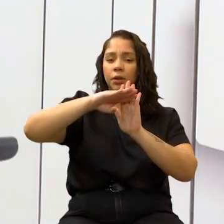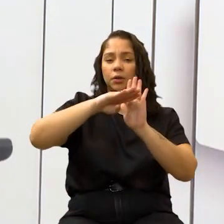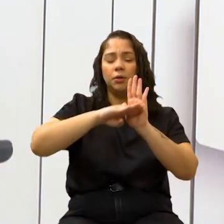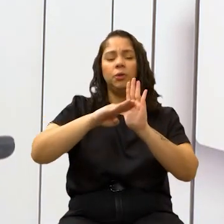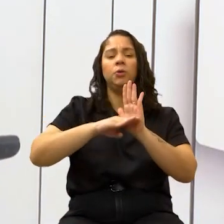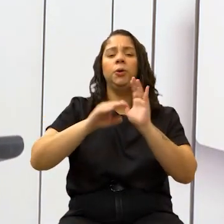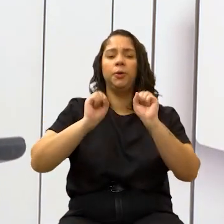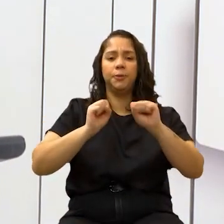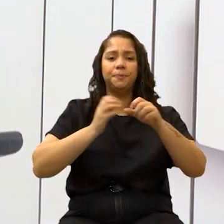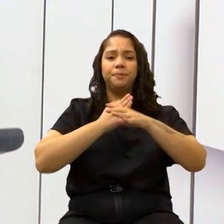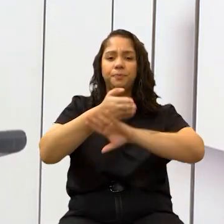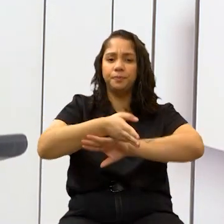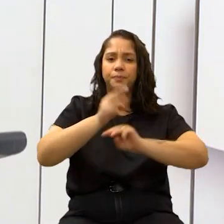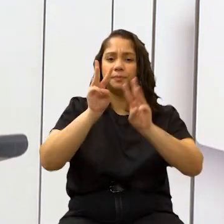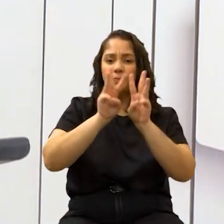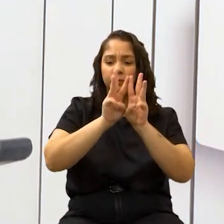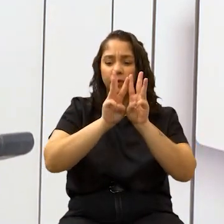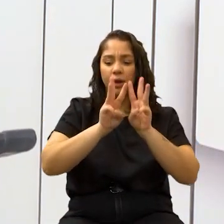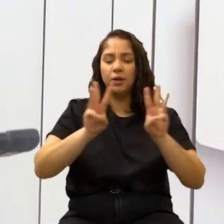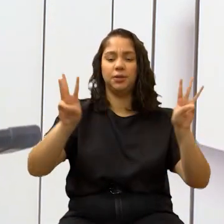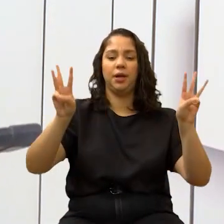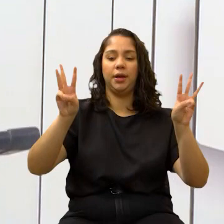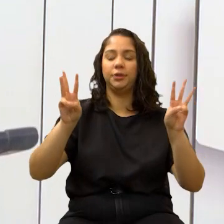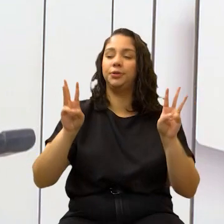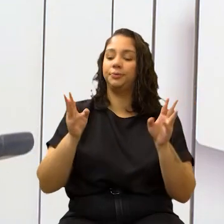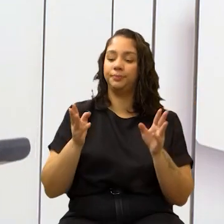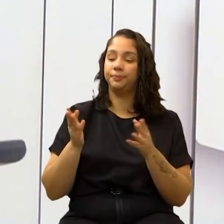os projetos da pauta, entre no site